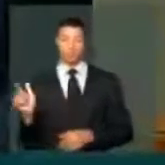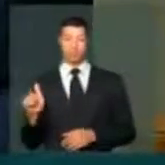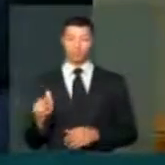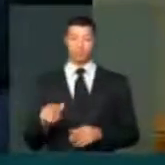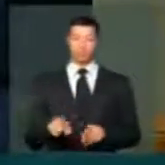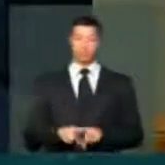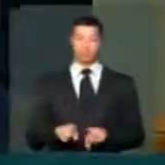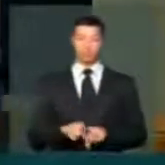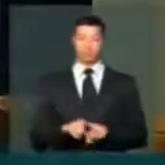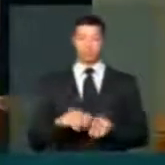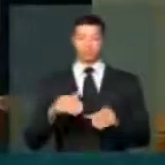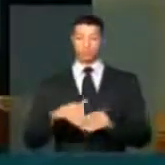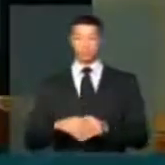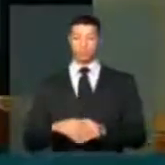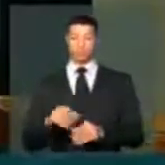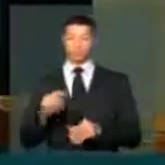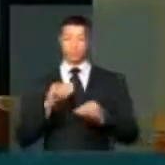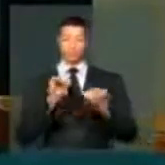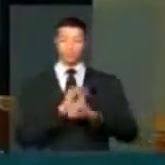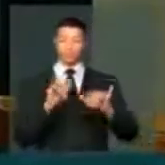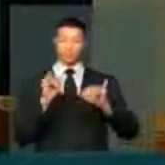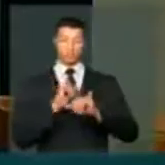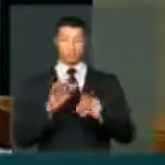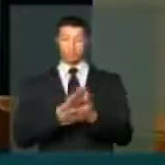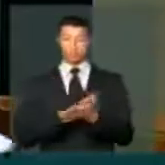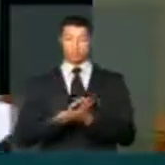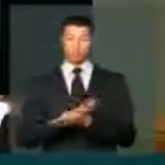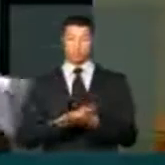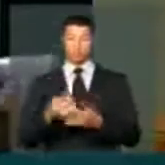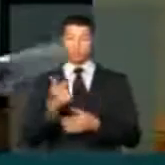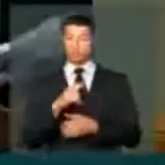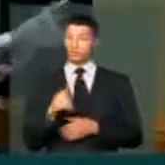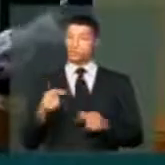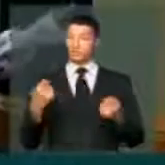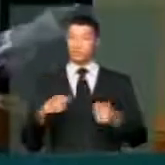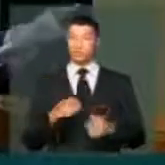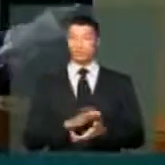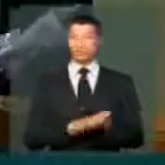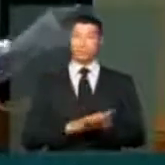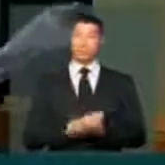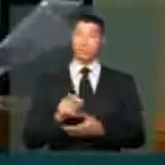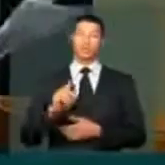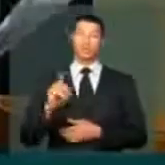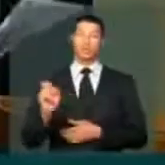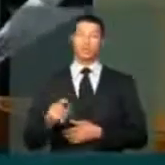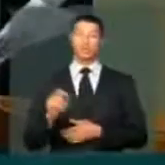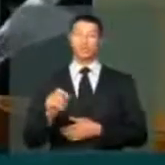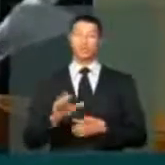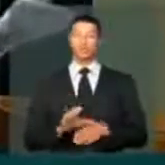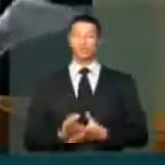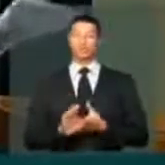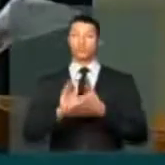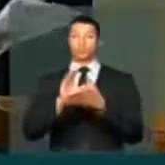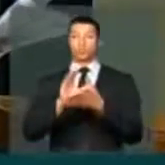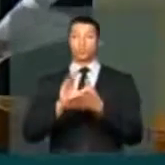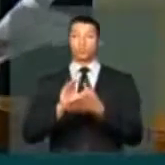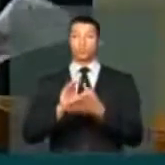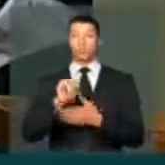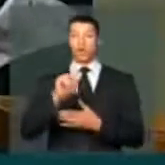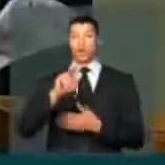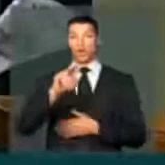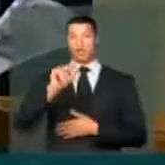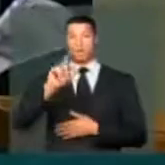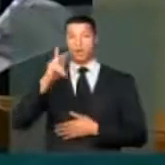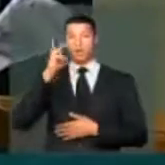que também durante as eleições não foi colocada, dizendo que não haveria necessidade, que é o Conselho dá aval para